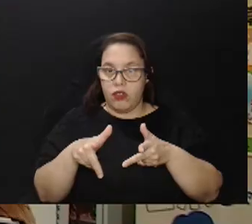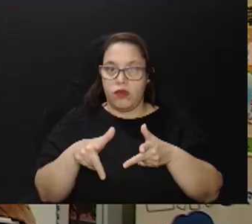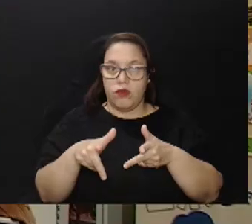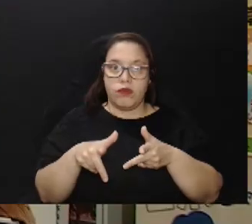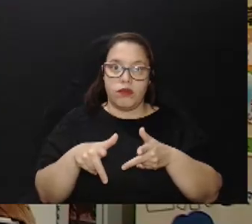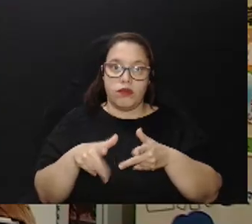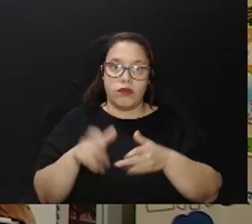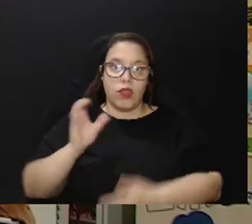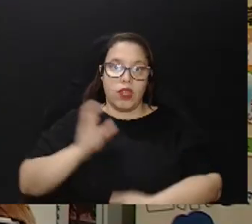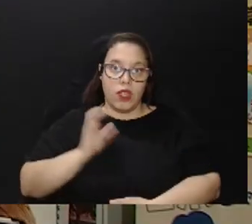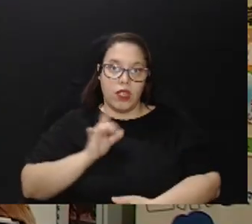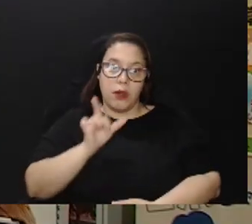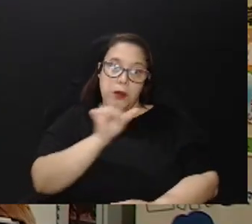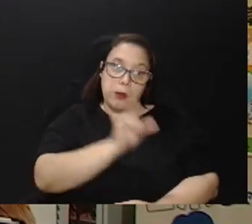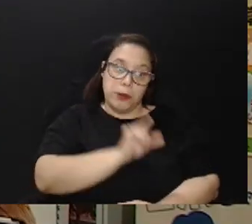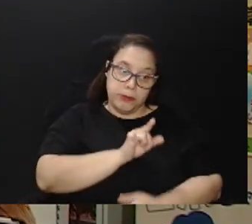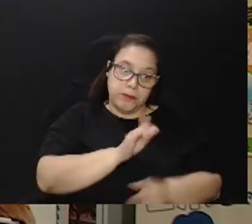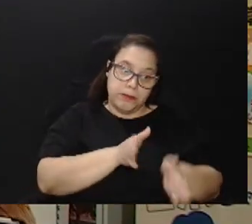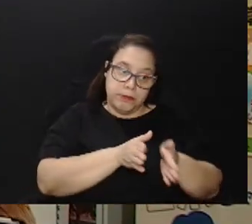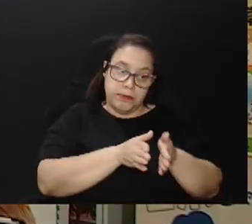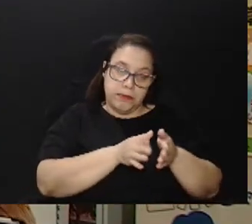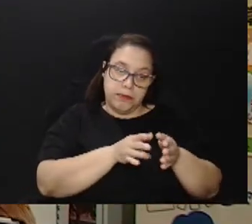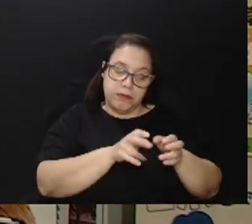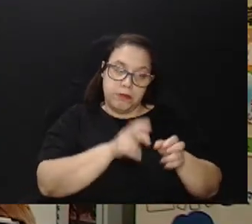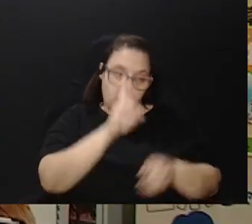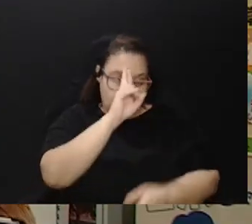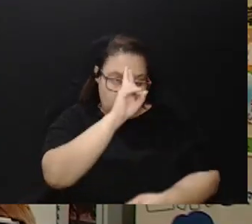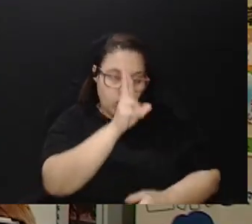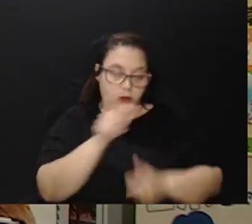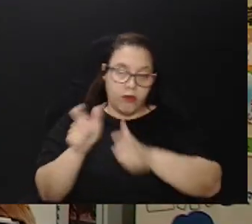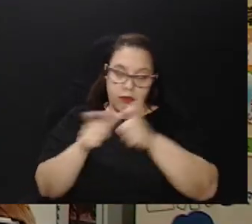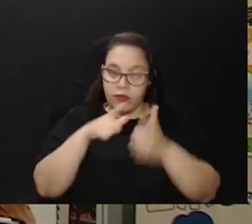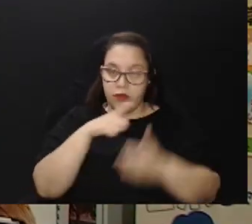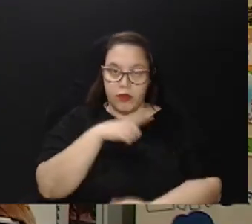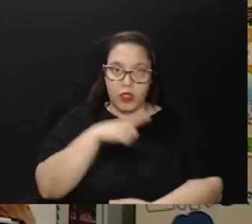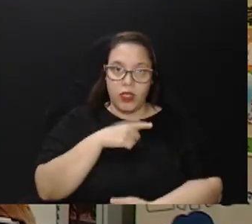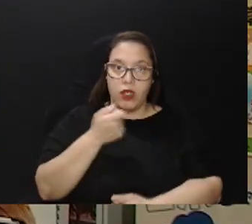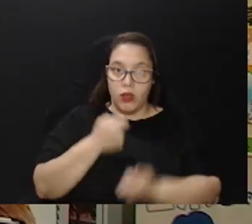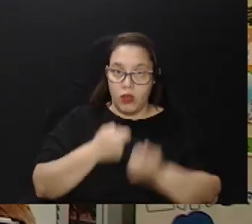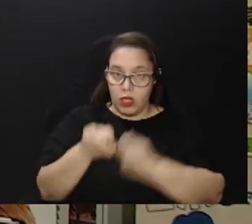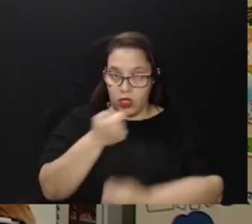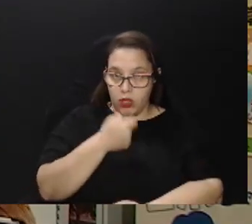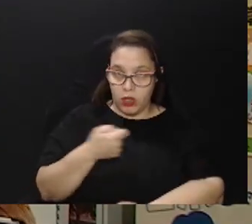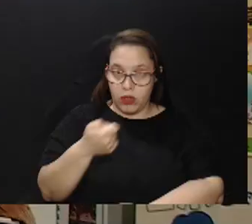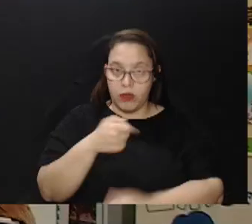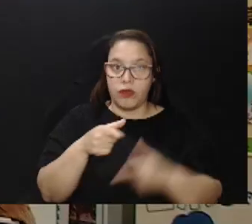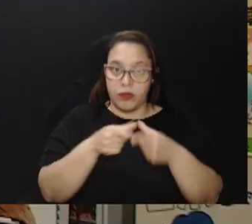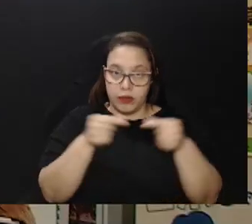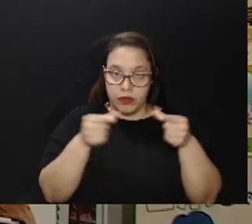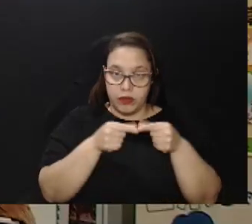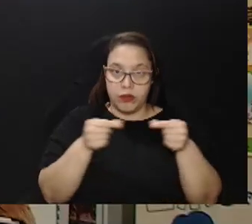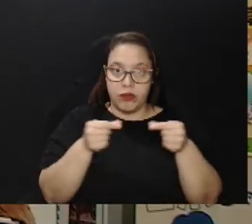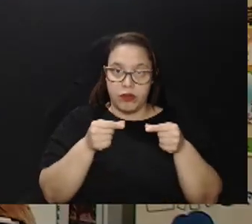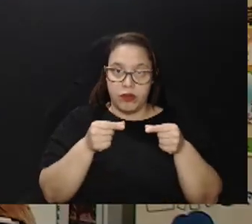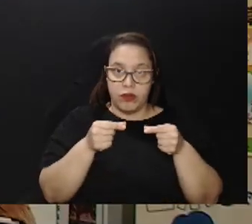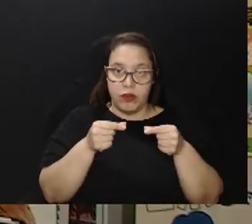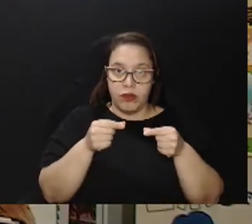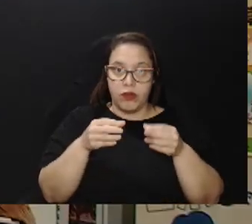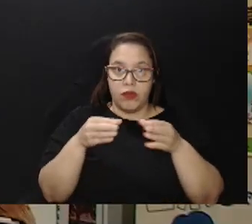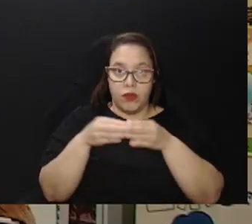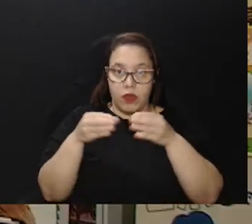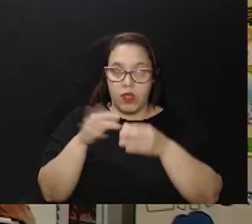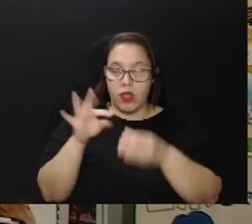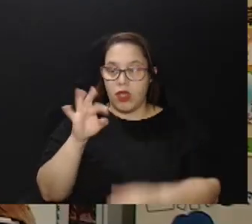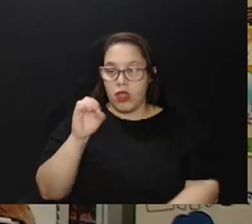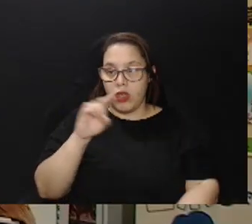pequenos proprietários, né? Então tinha a associação de japoneses da colônia Tozan. Quando